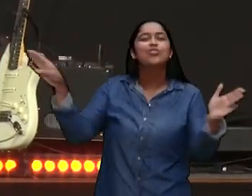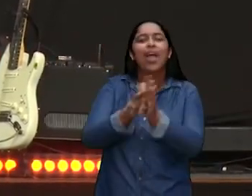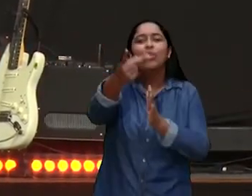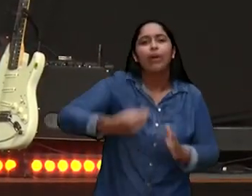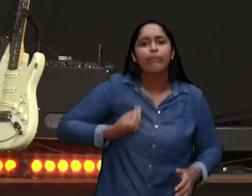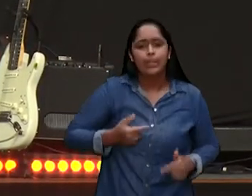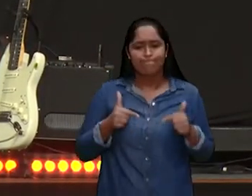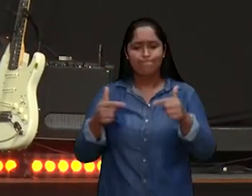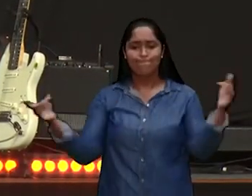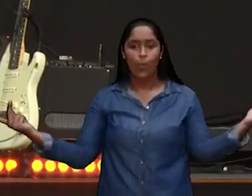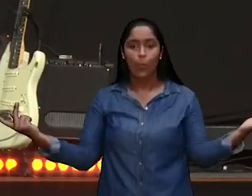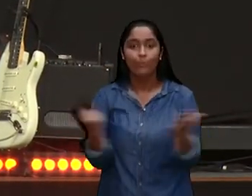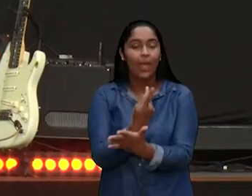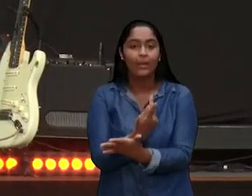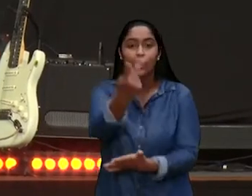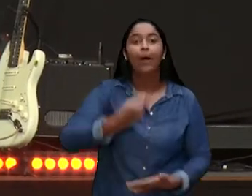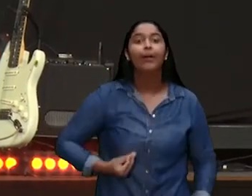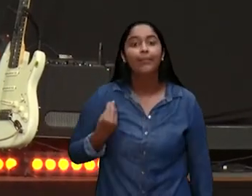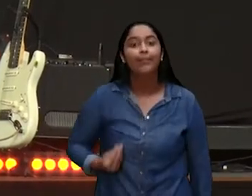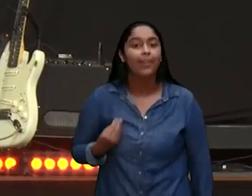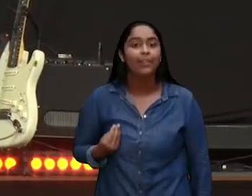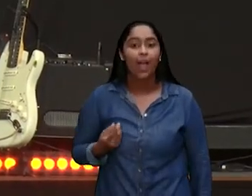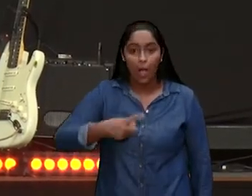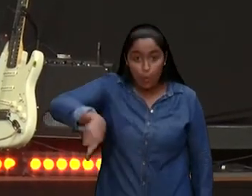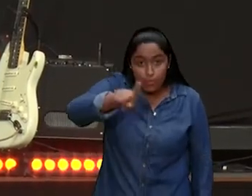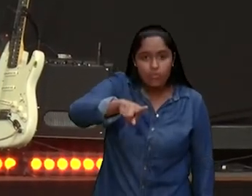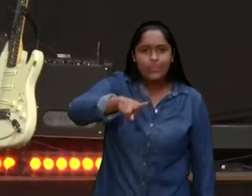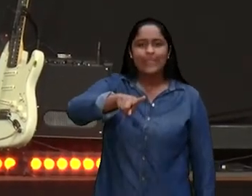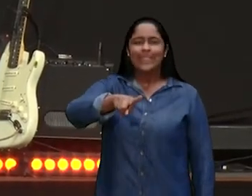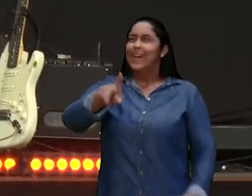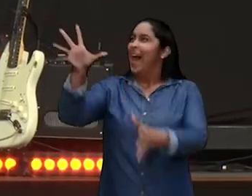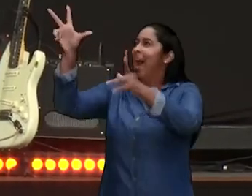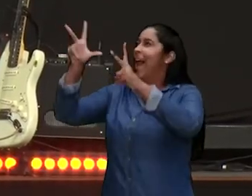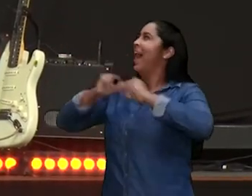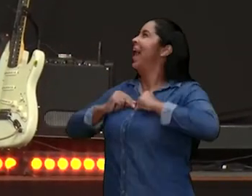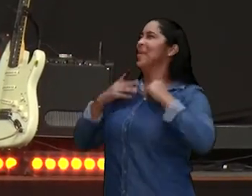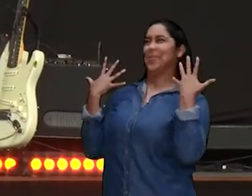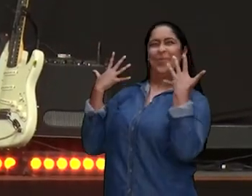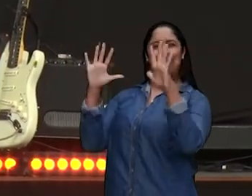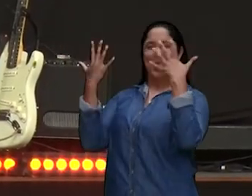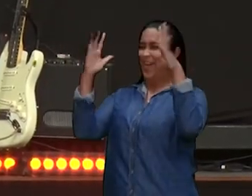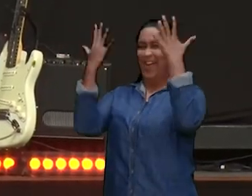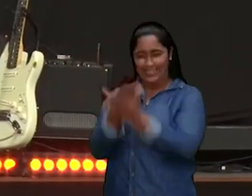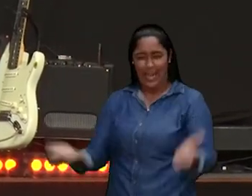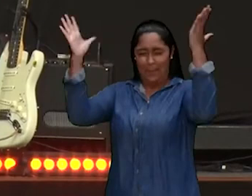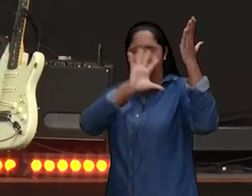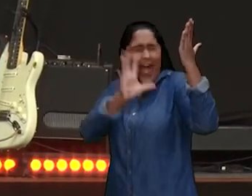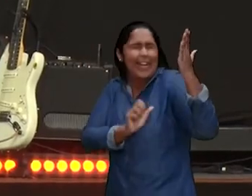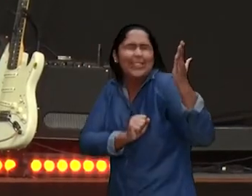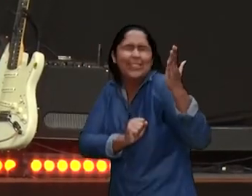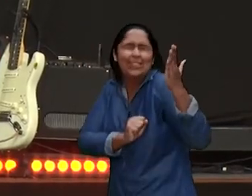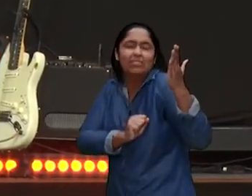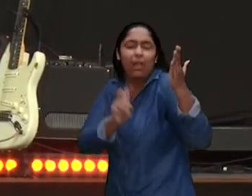glória de Deus se manifesta na tua vida aí ao invés de Celebrar e adorar você